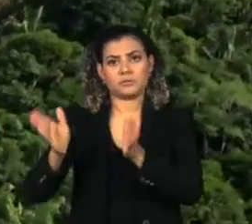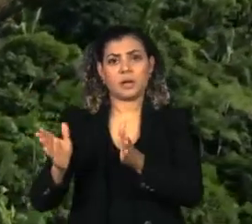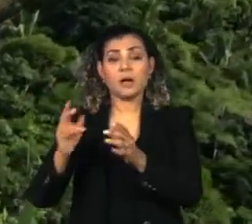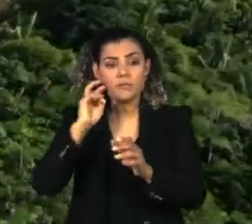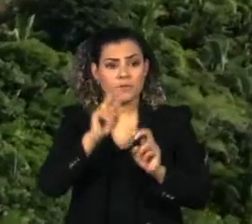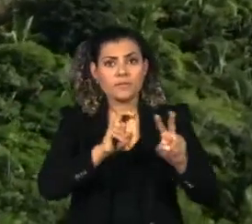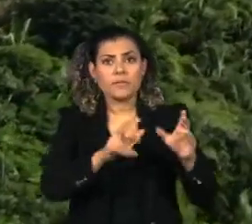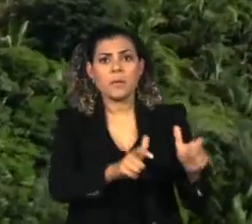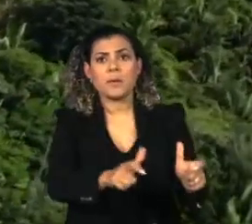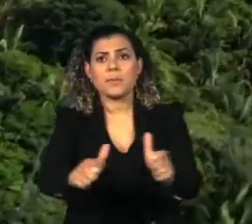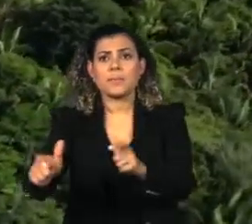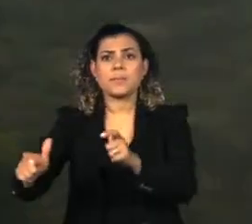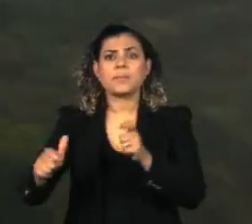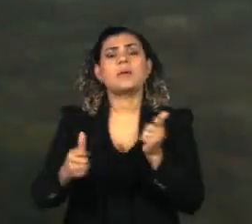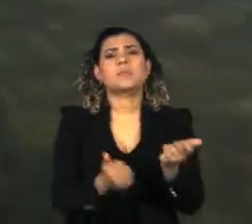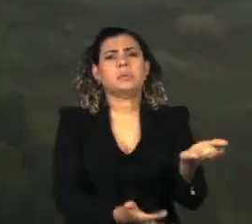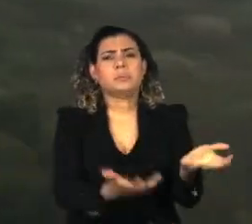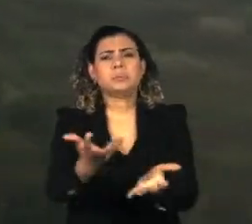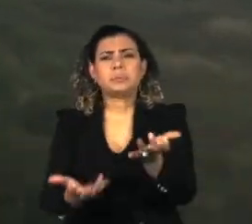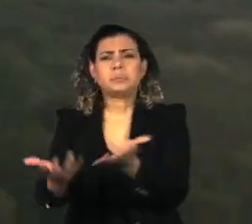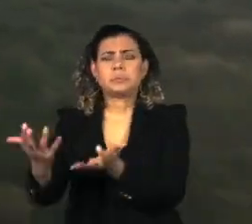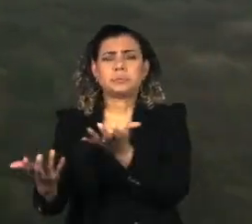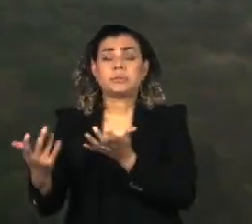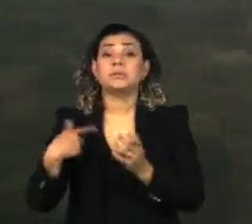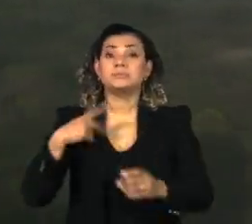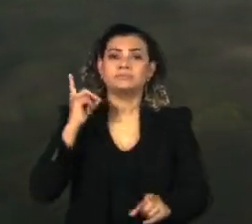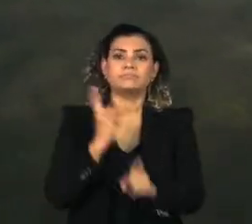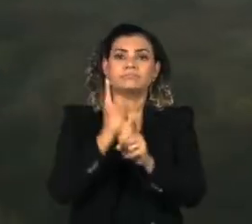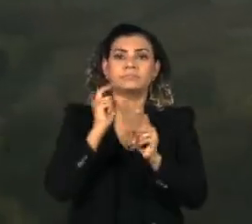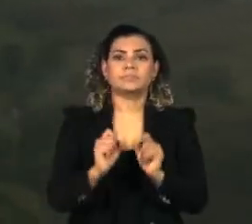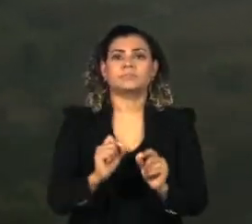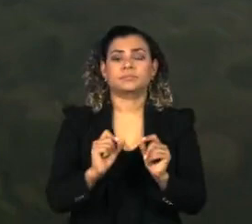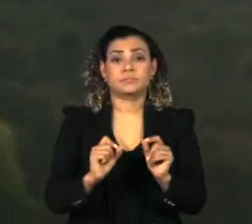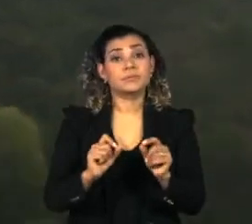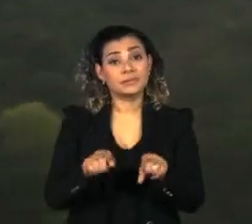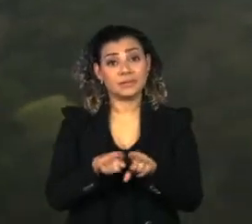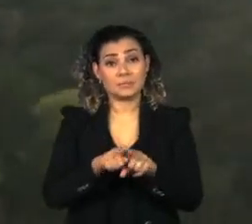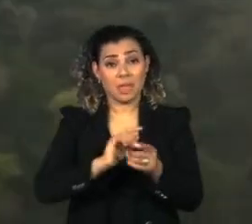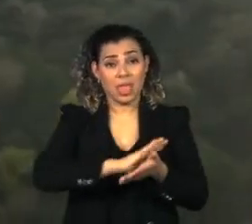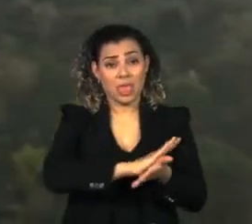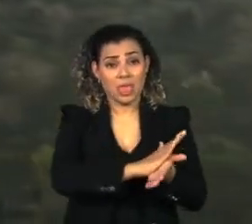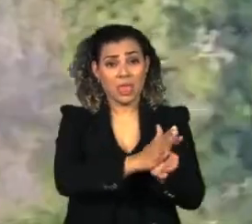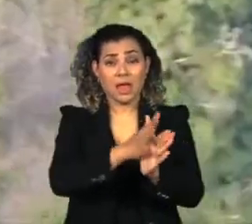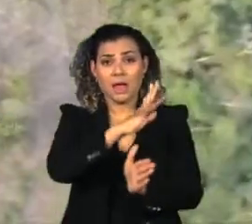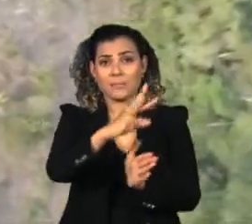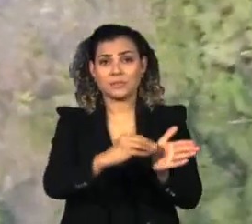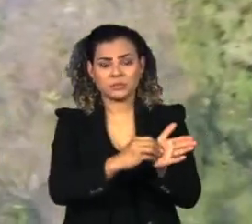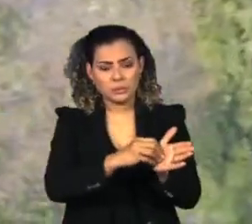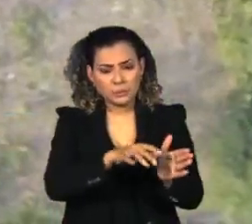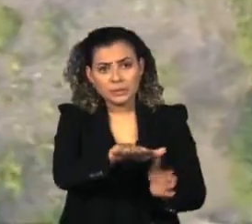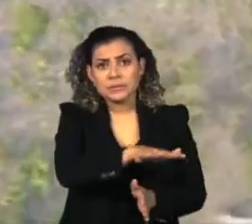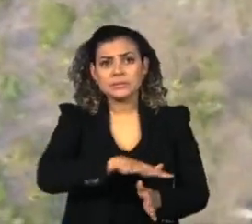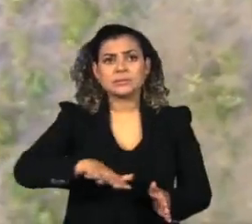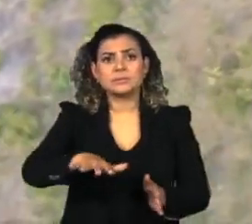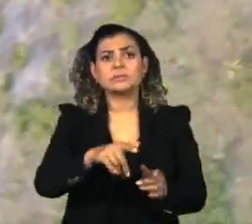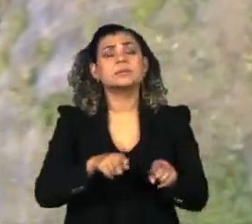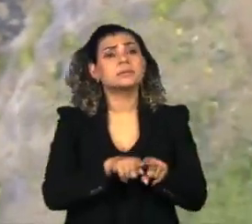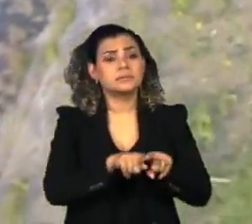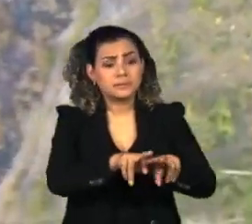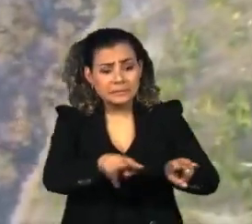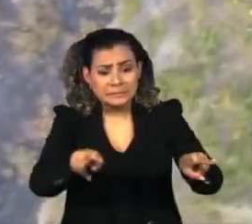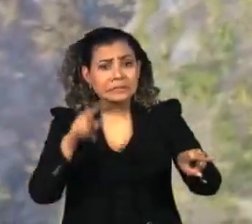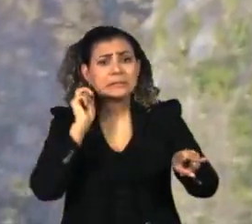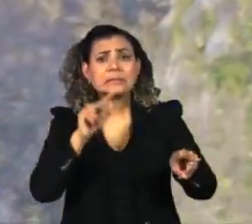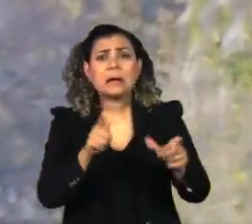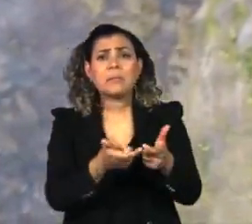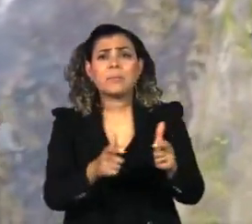região fizeram aumentar as queimadas. O INPE revelou que a área sob alerta de destruição na Amazônia subiu durante o primeiro semestre